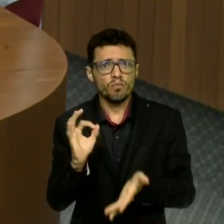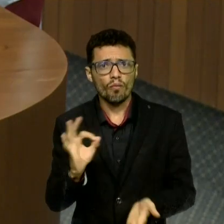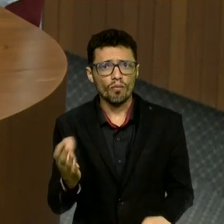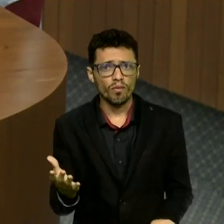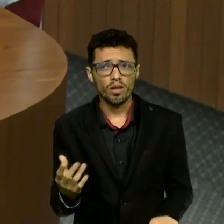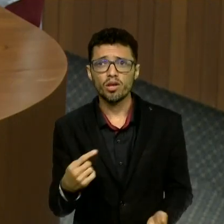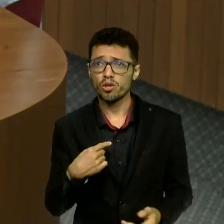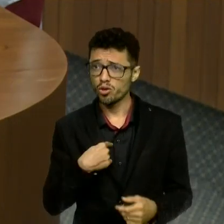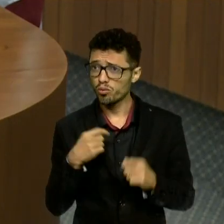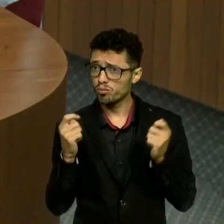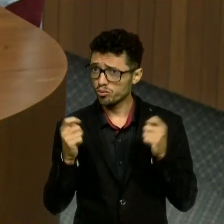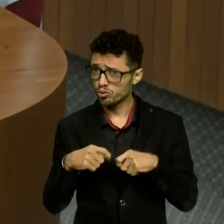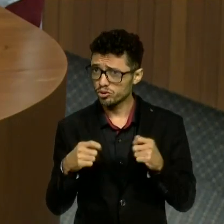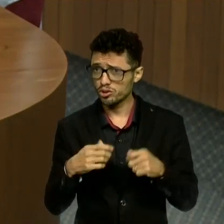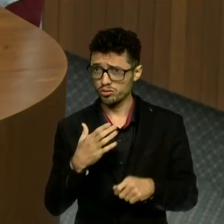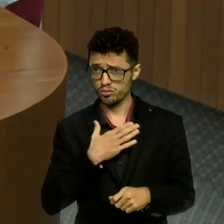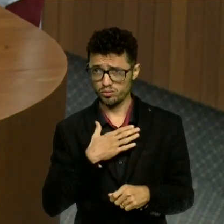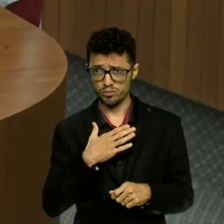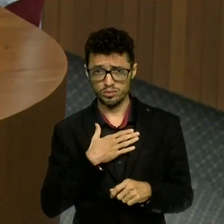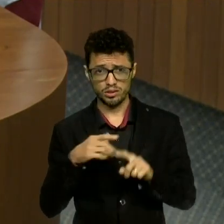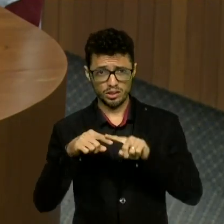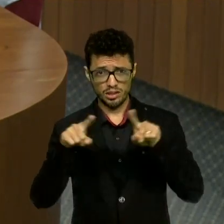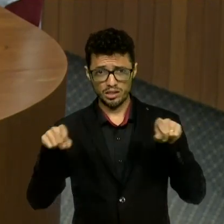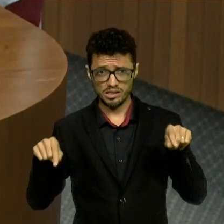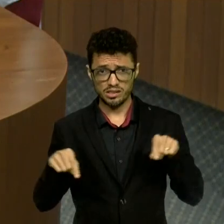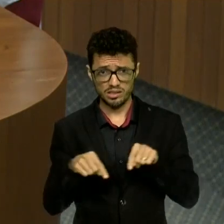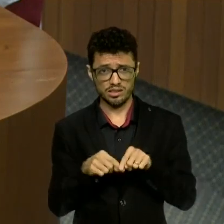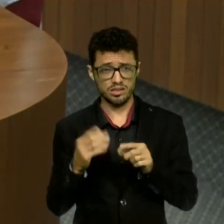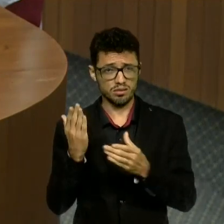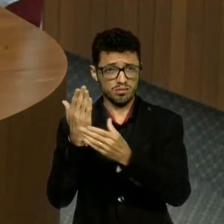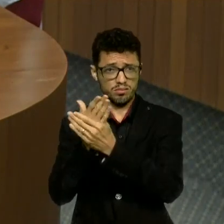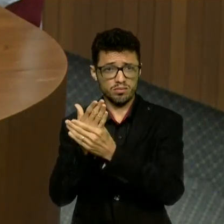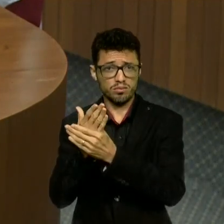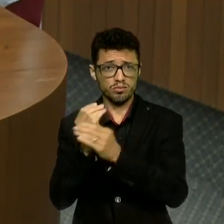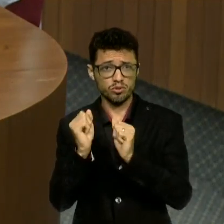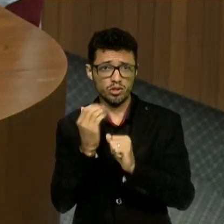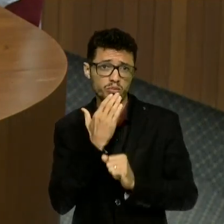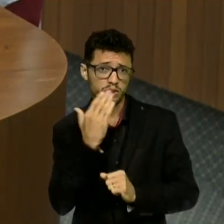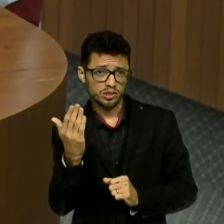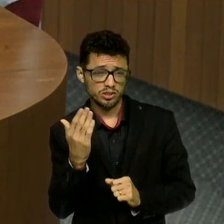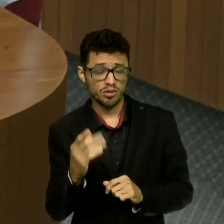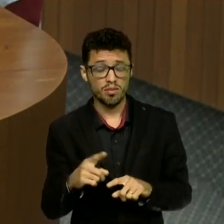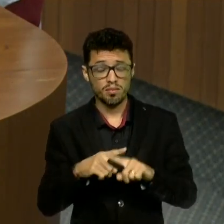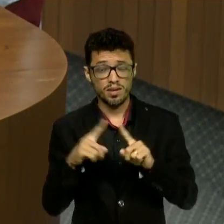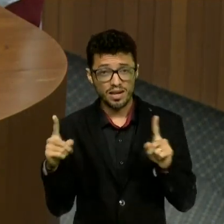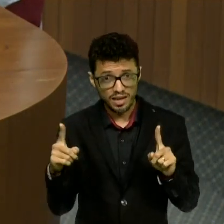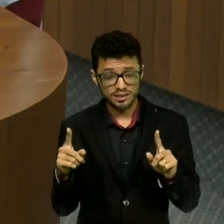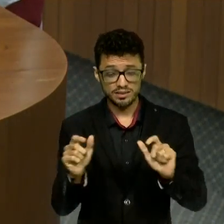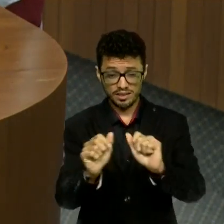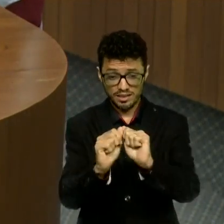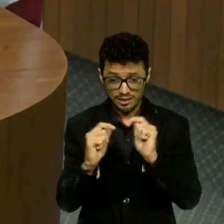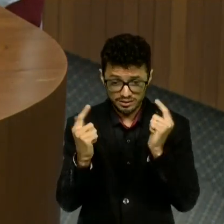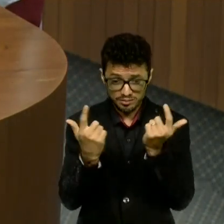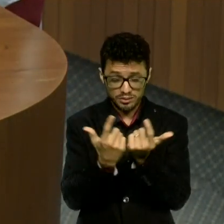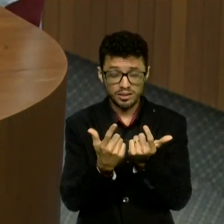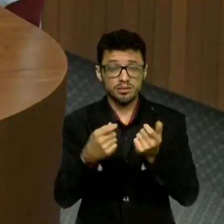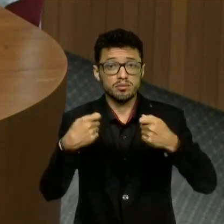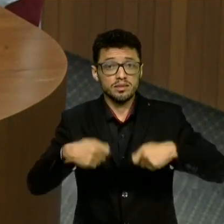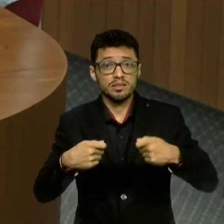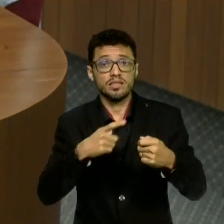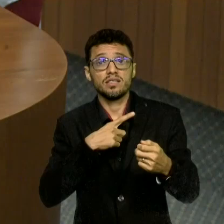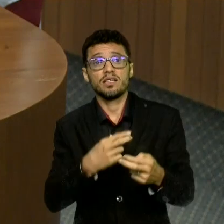gabinete. Só que não é esse o sentido. O sentido é que a casa, ela tem a